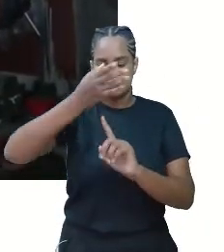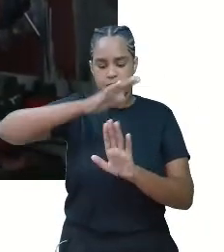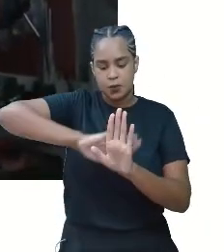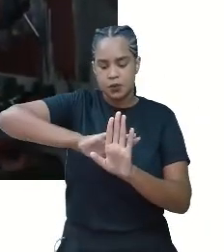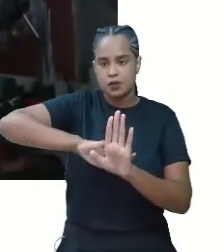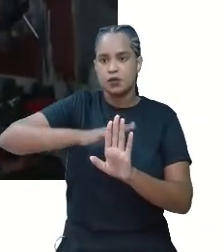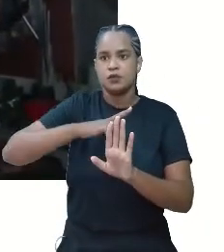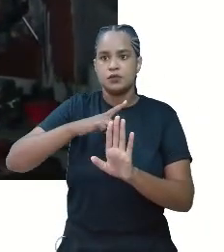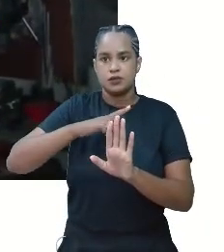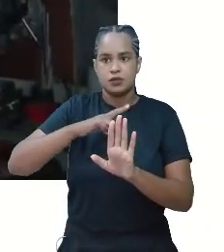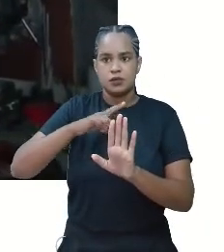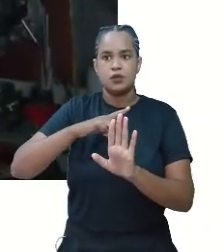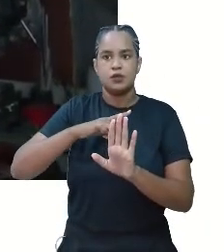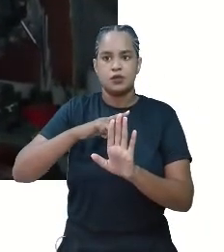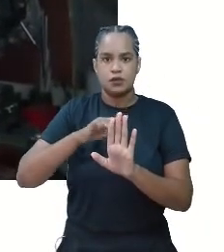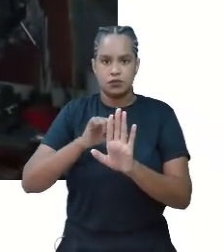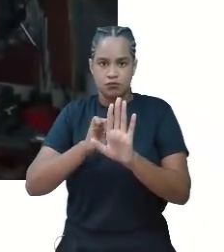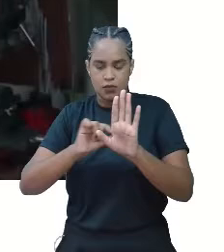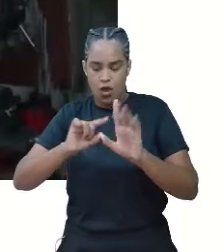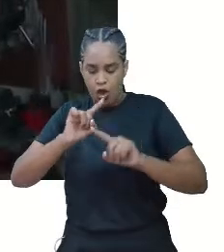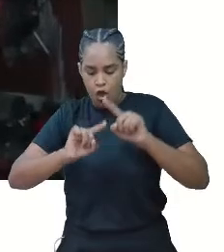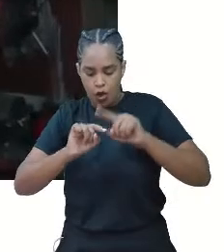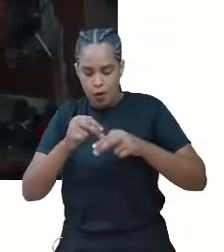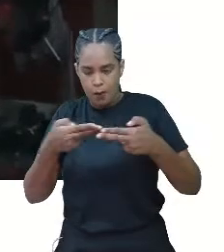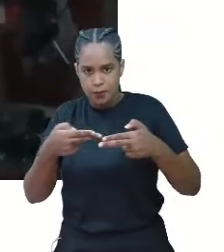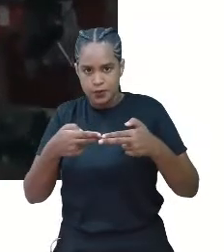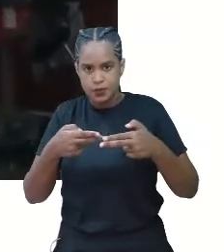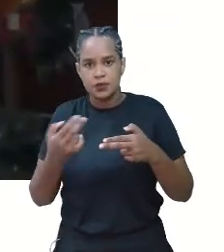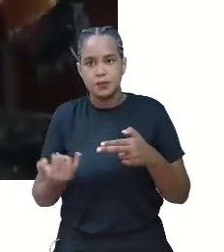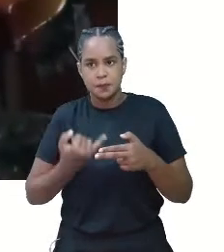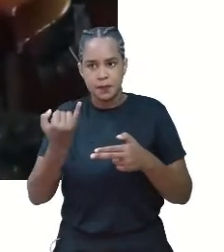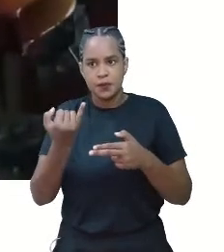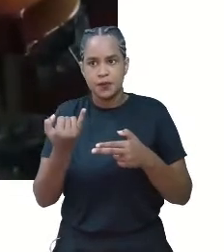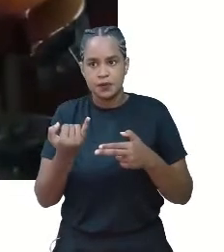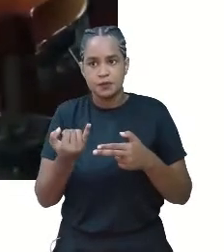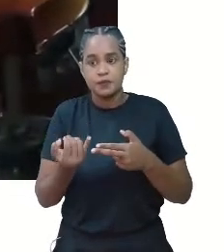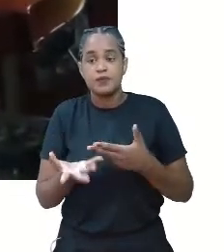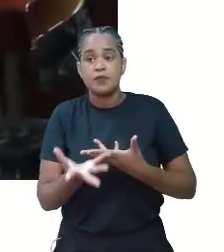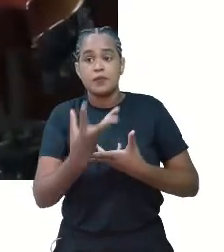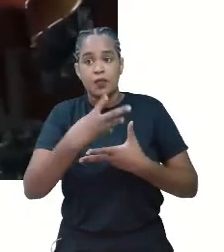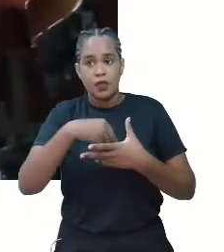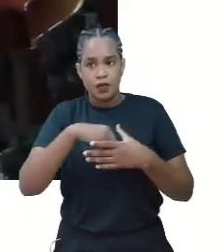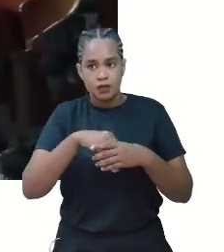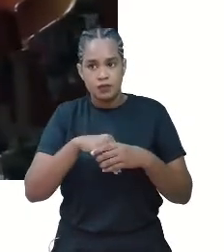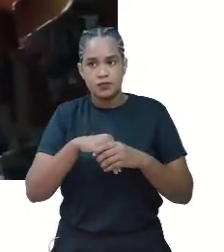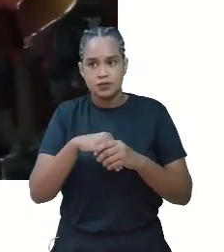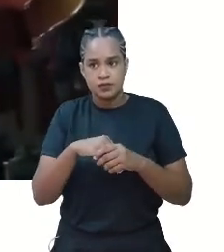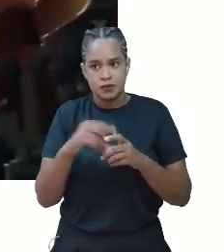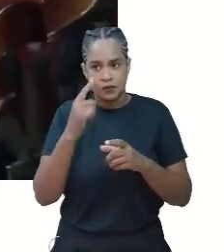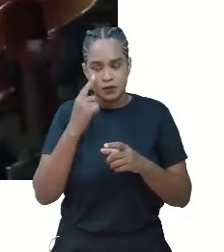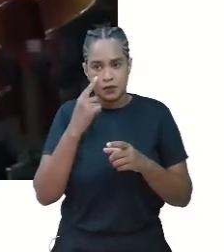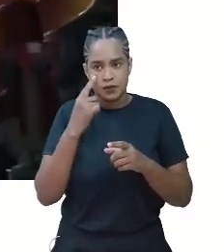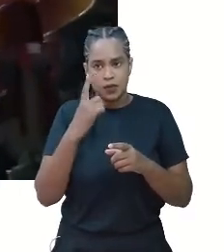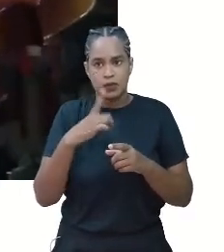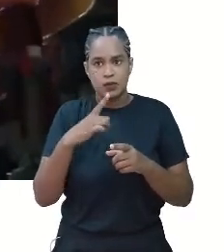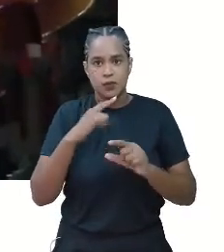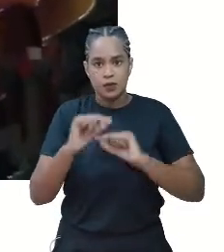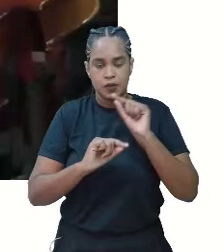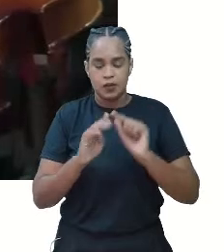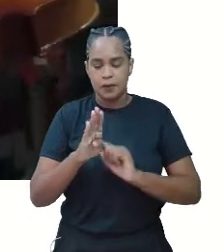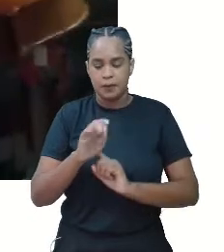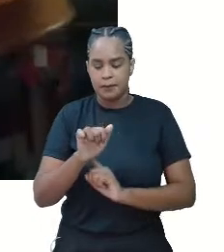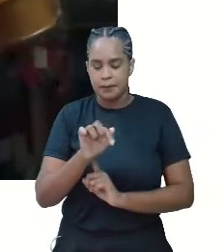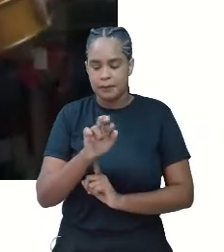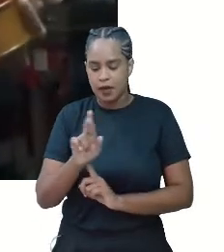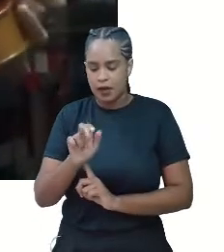pé, é um cilindro que fica aqui nessa região aqui. Do outro lado do tampo tem uma barra harmônica que é